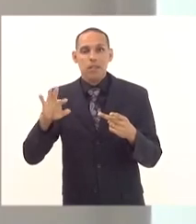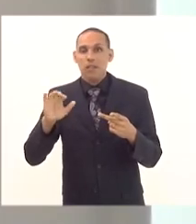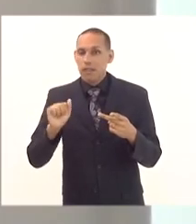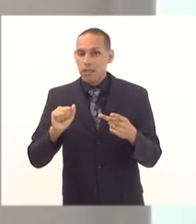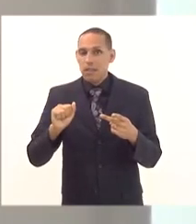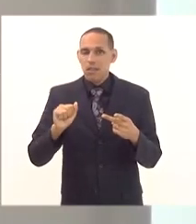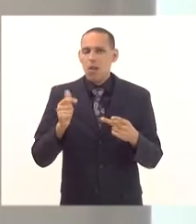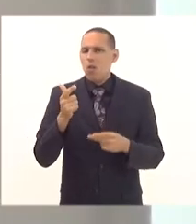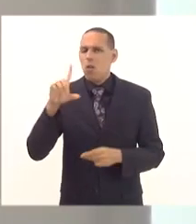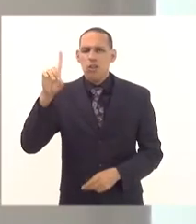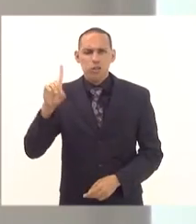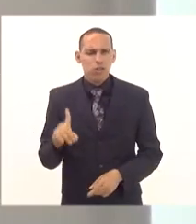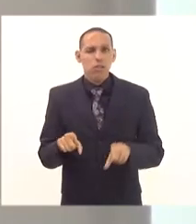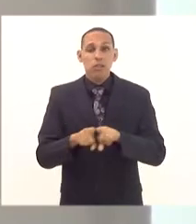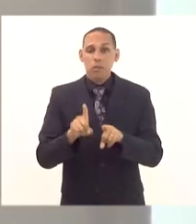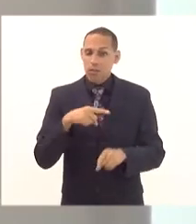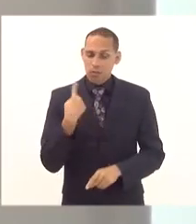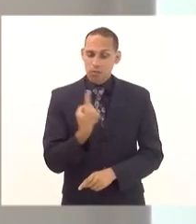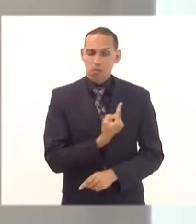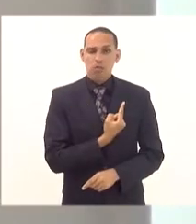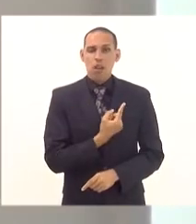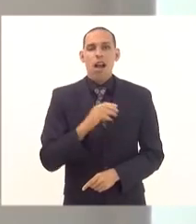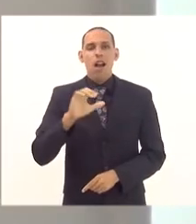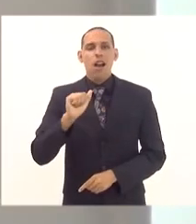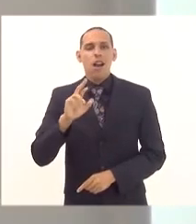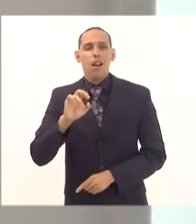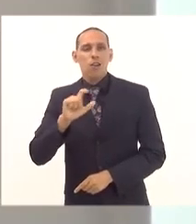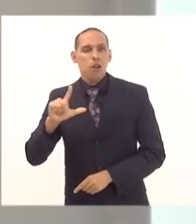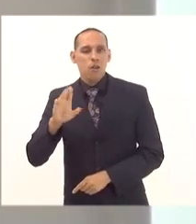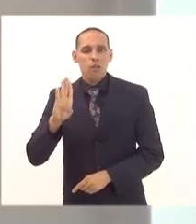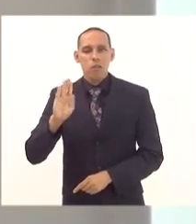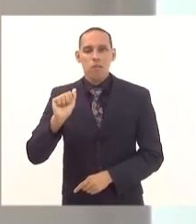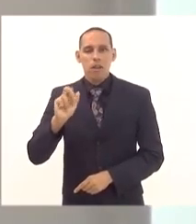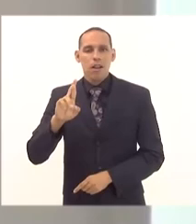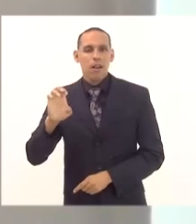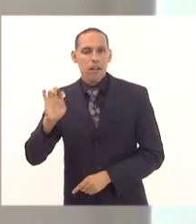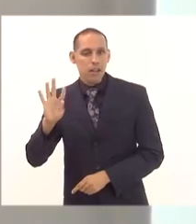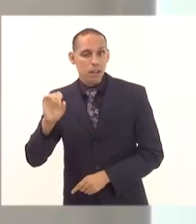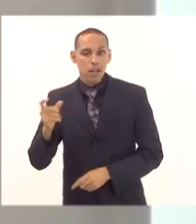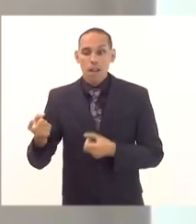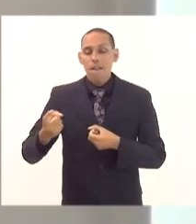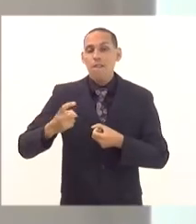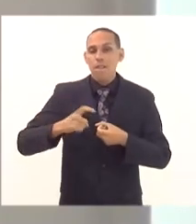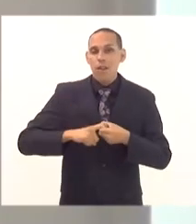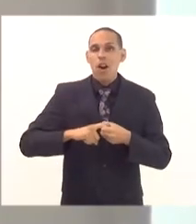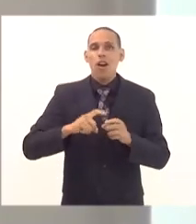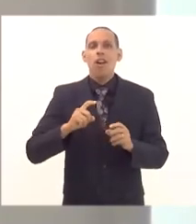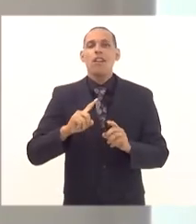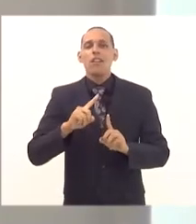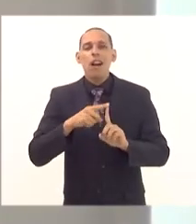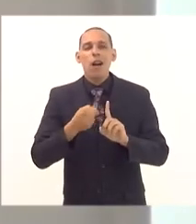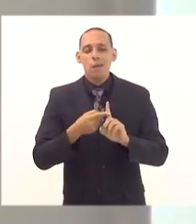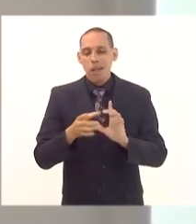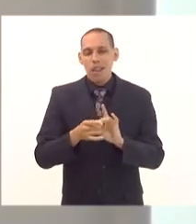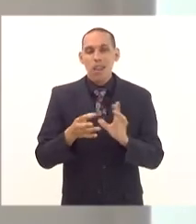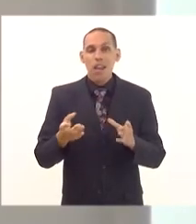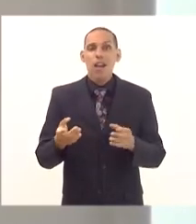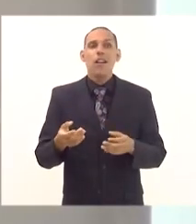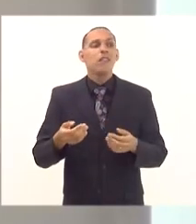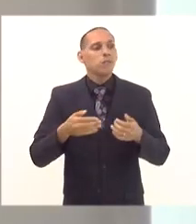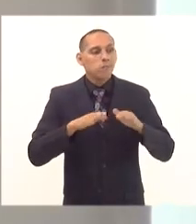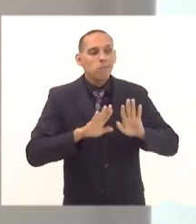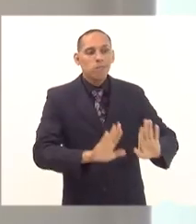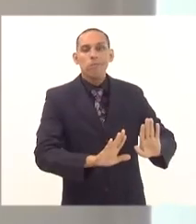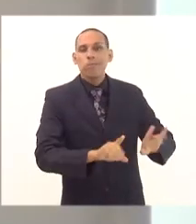Noah uma outra diretora Nossa a Carol Barreto voltou de licença maternidade foi para geladeira e